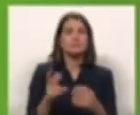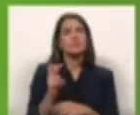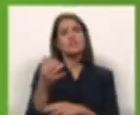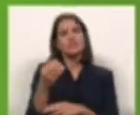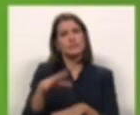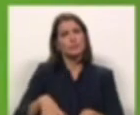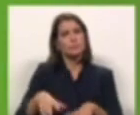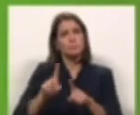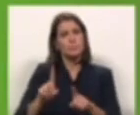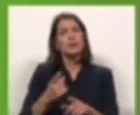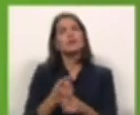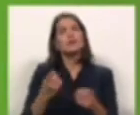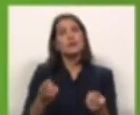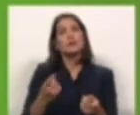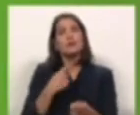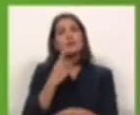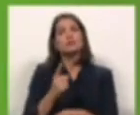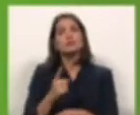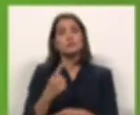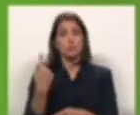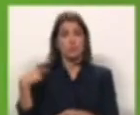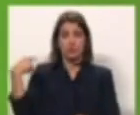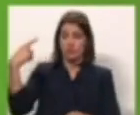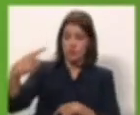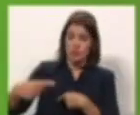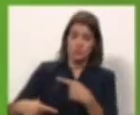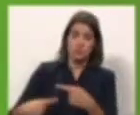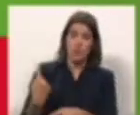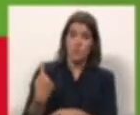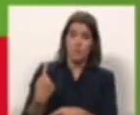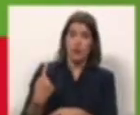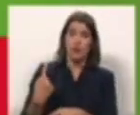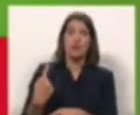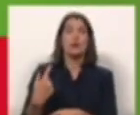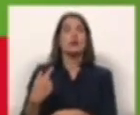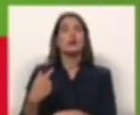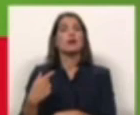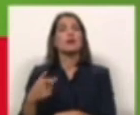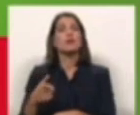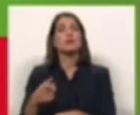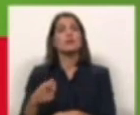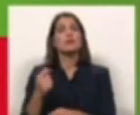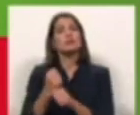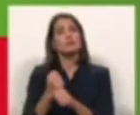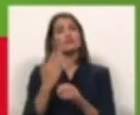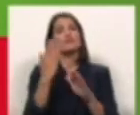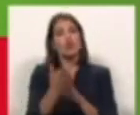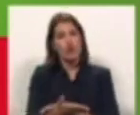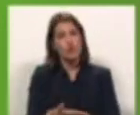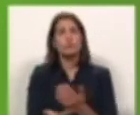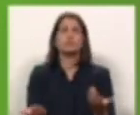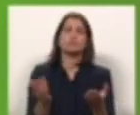anos sem crescer significa que houve uma geração inteira que entrou no mercado de trabalho